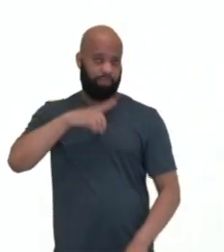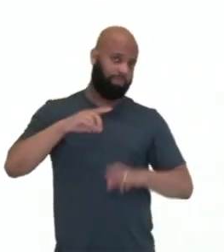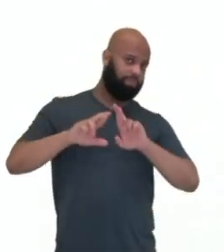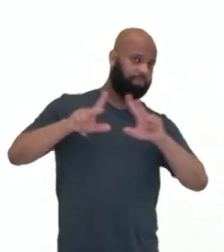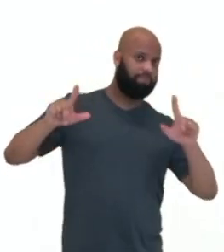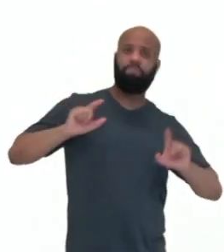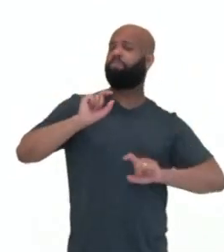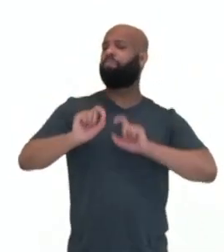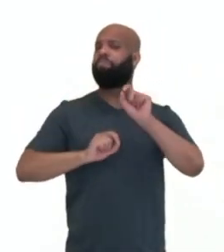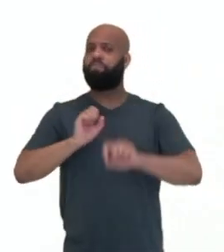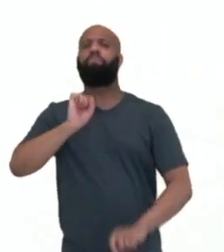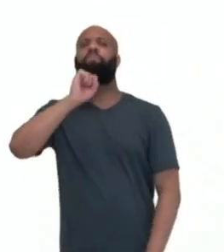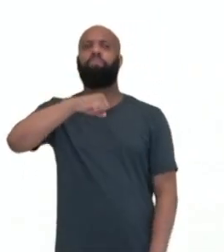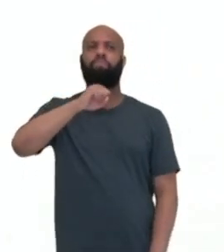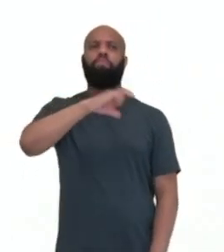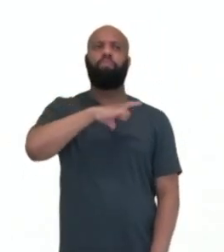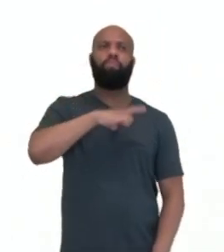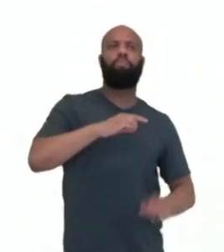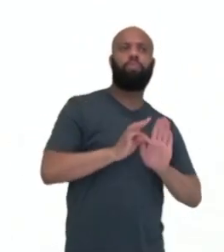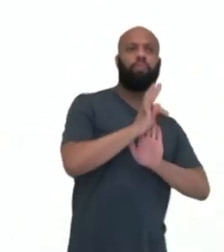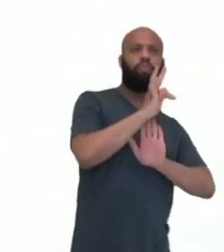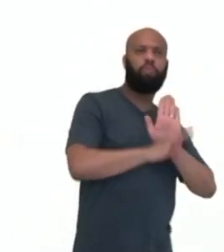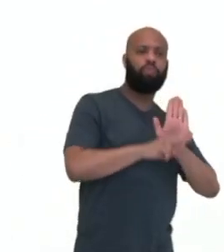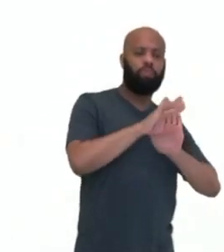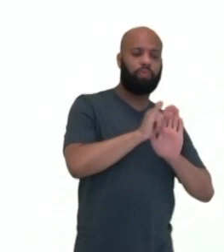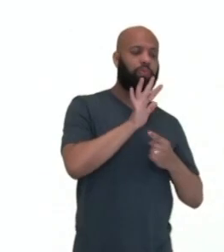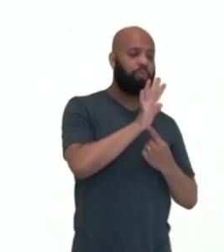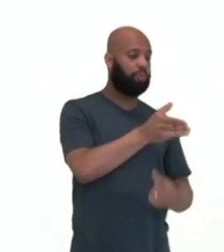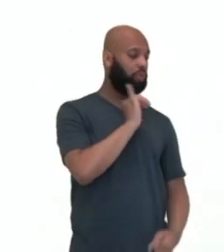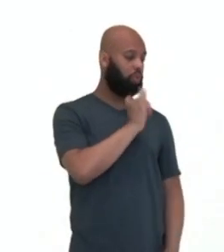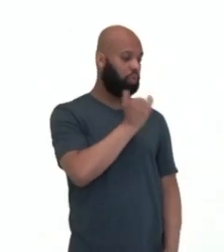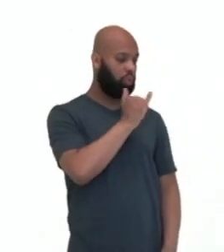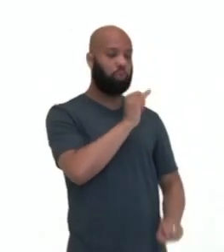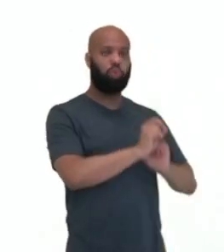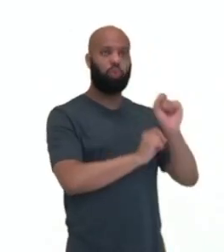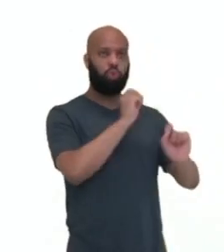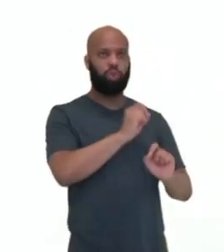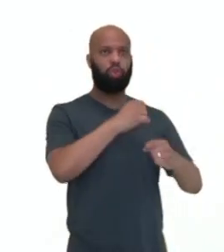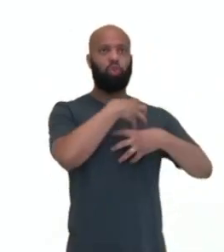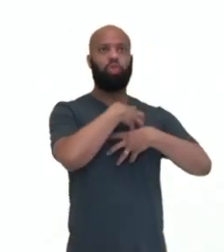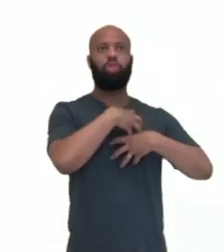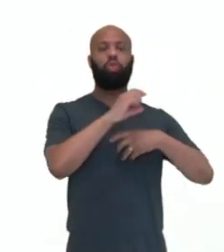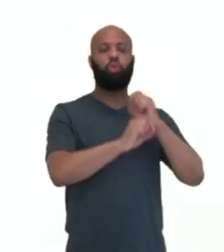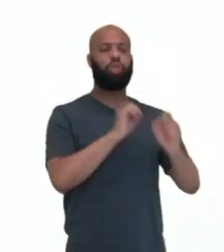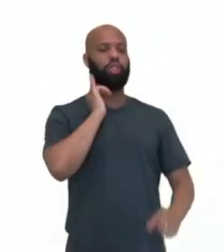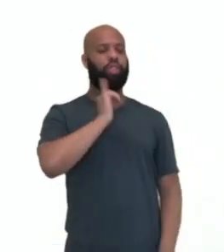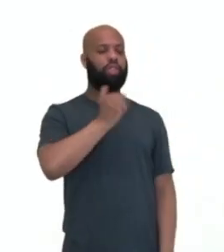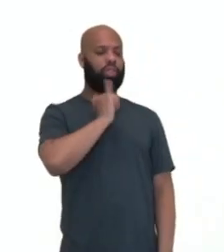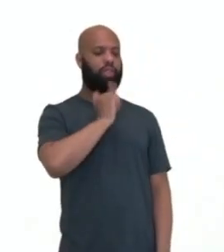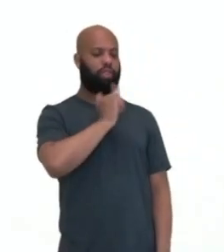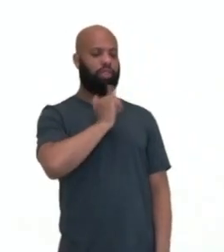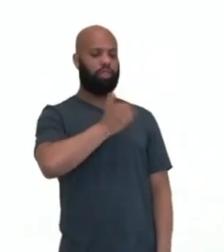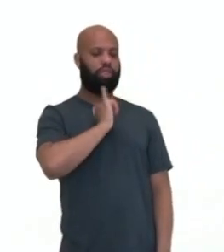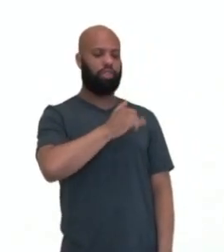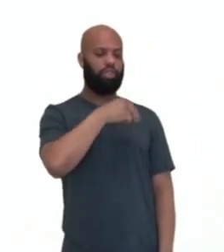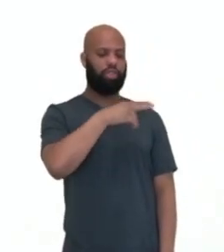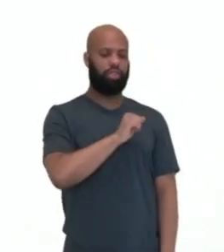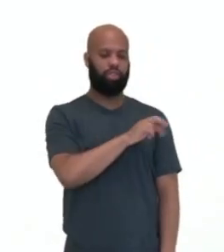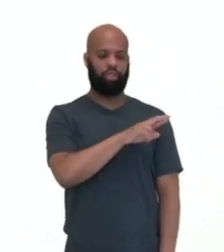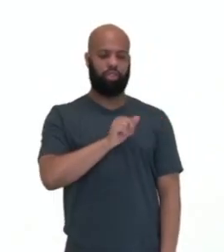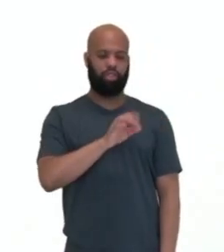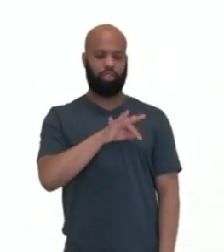existe? Sim. Os textos que trazem relatos são predominantemente o quê? Narrativos. E